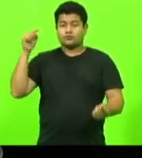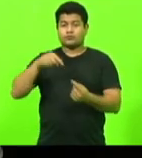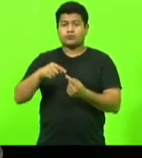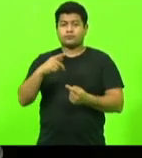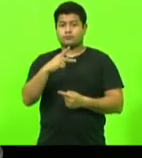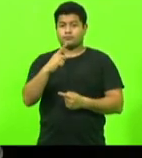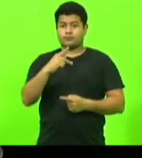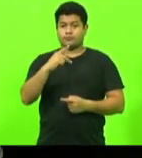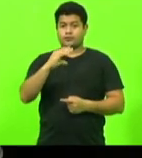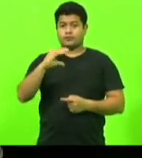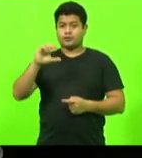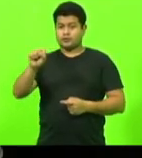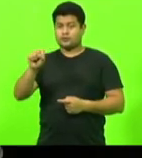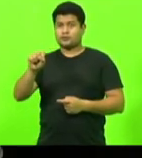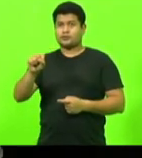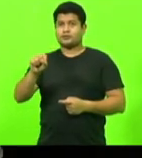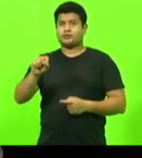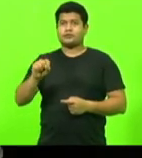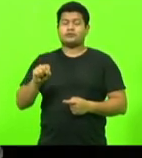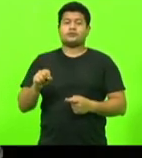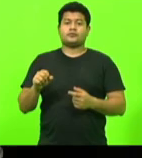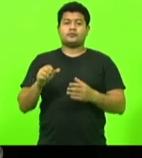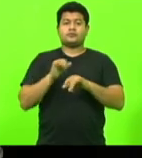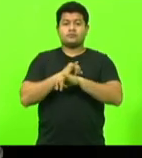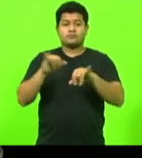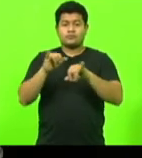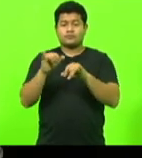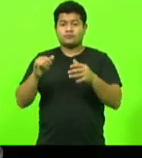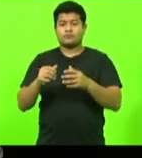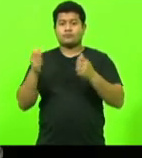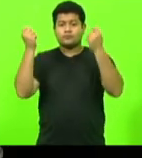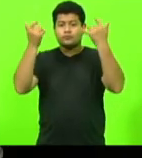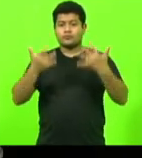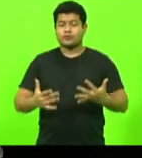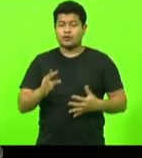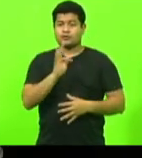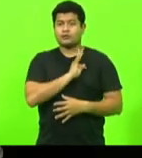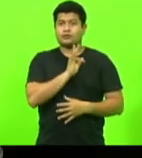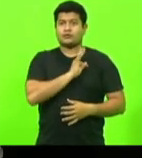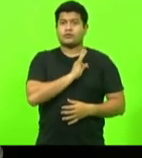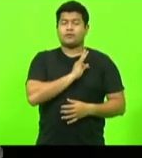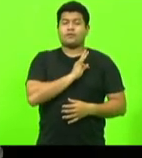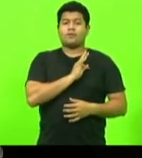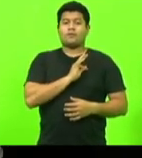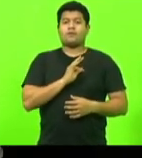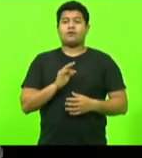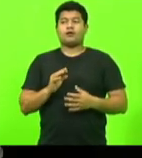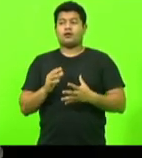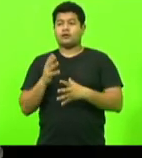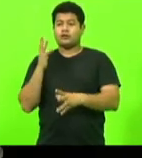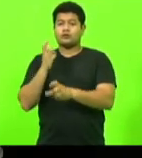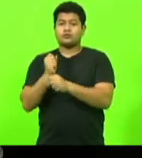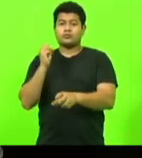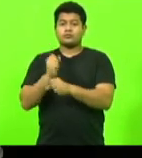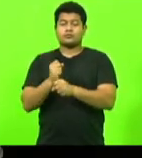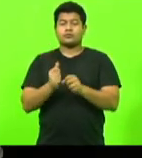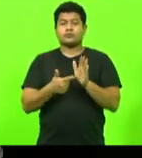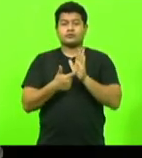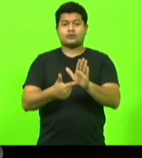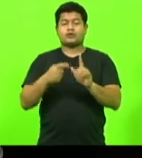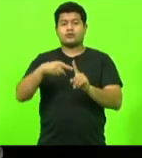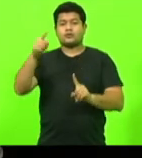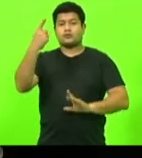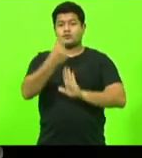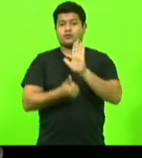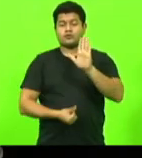decorre, portanto, das manifestações e explicações técnicas sobre os quantitativos e indicadores orçamentários